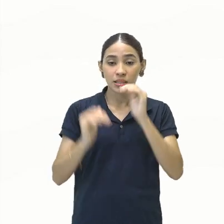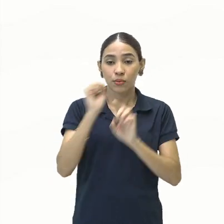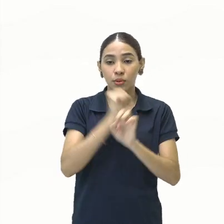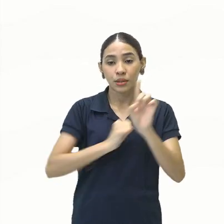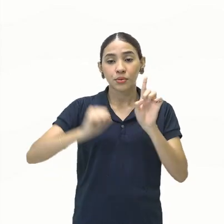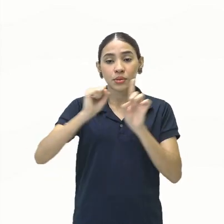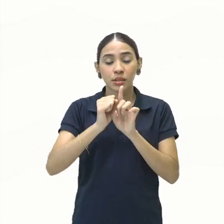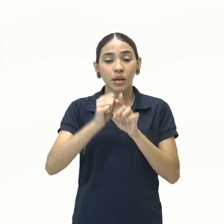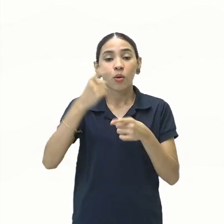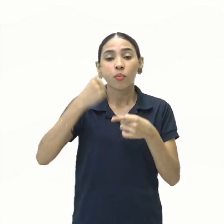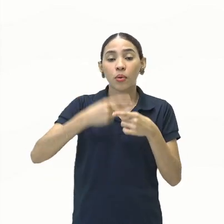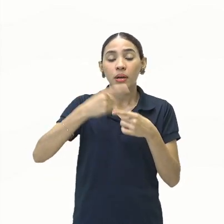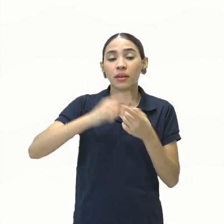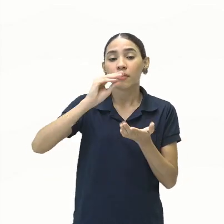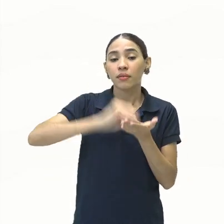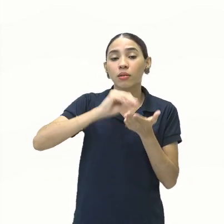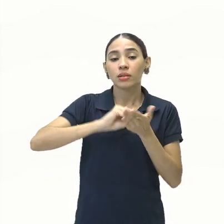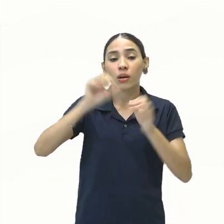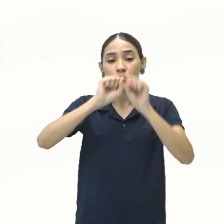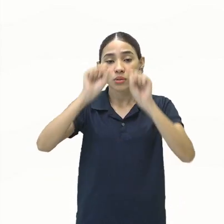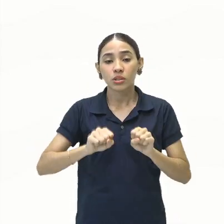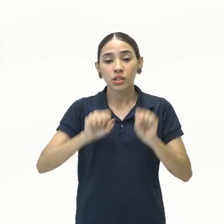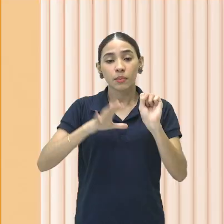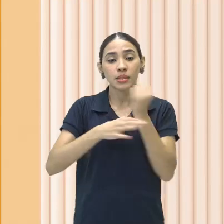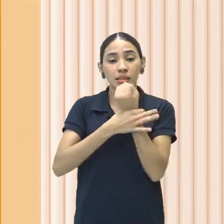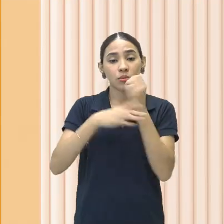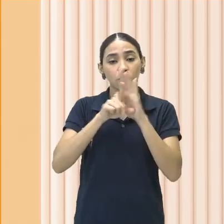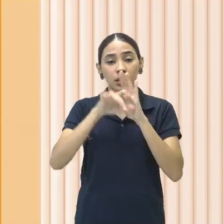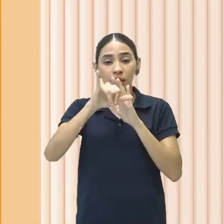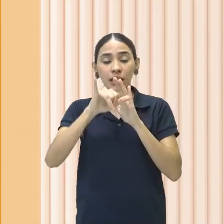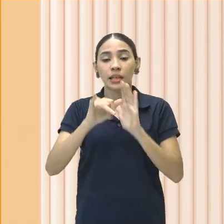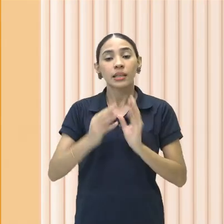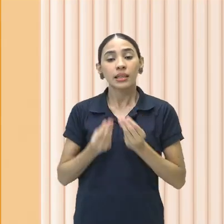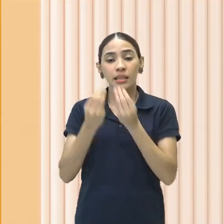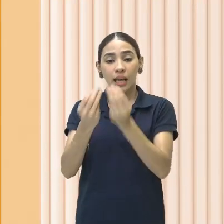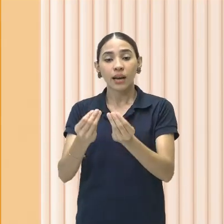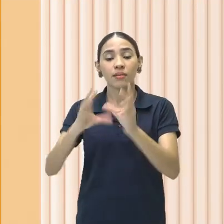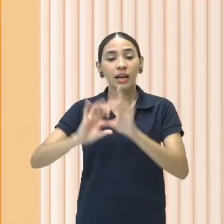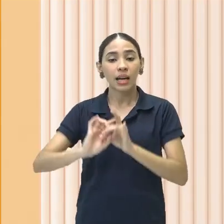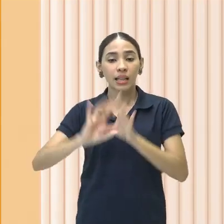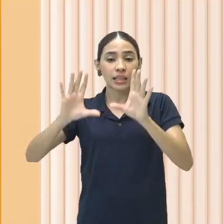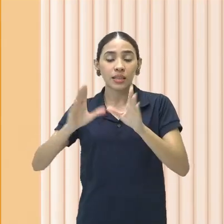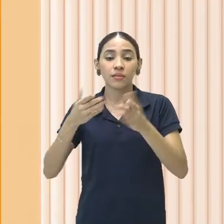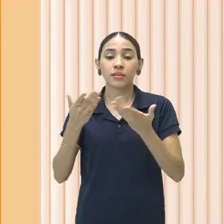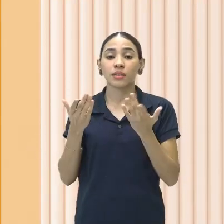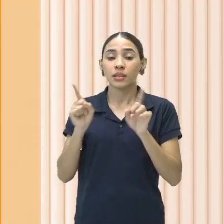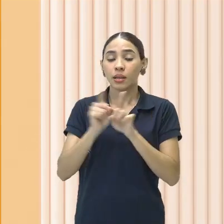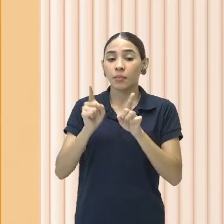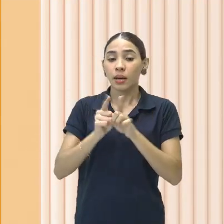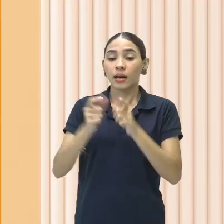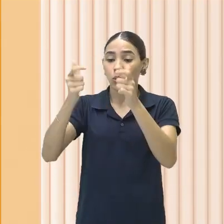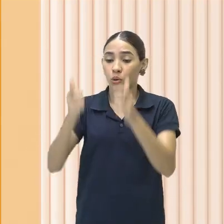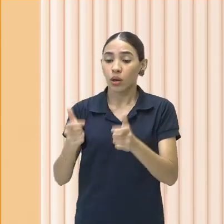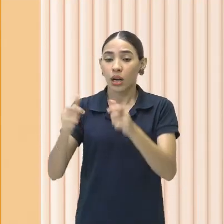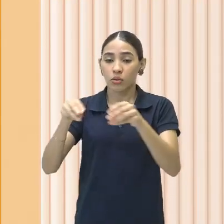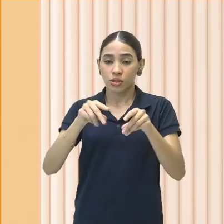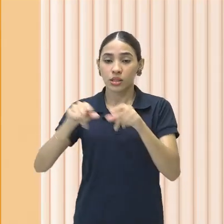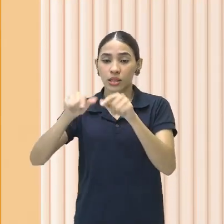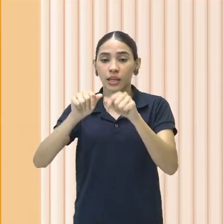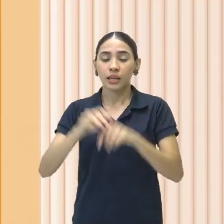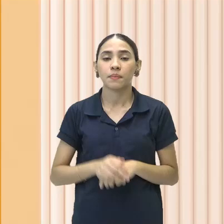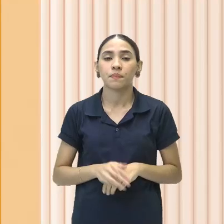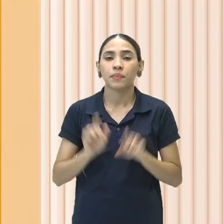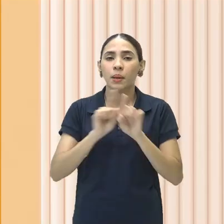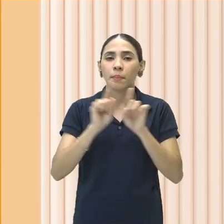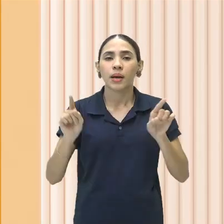justamente de um sistema legalizado que desse acesso no caso, à posse de terra. Professora,